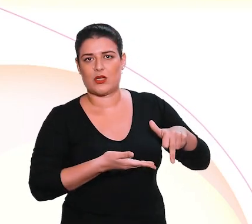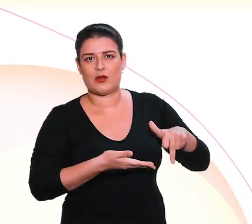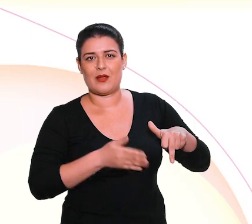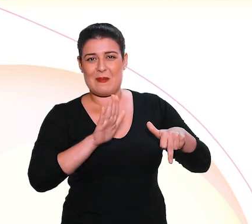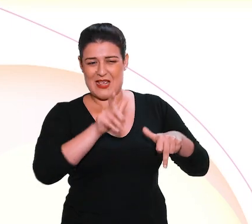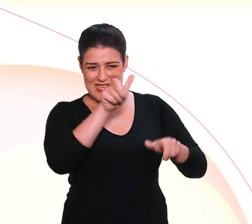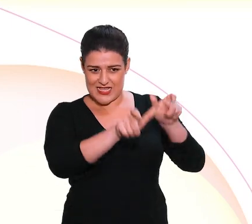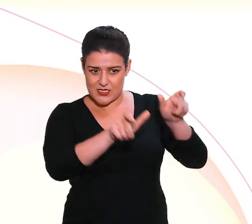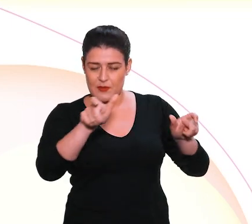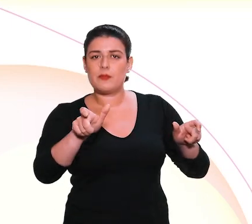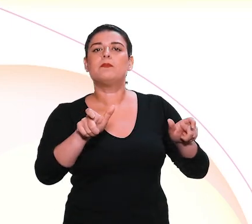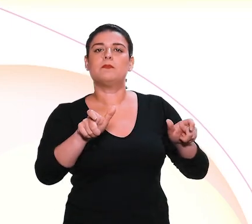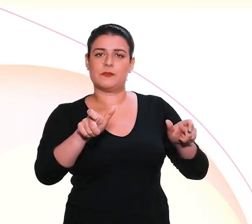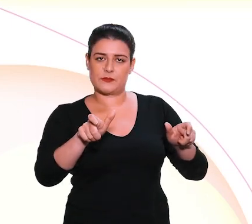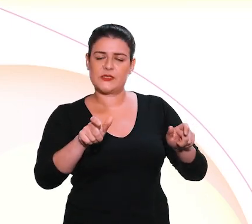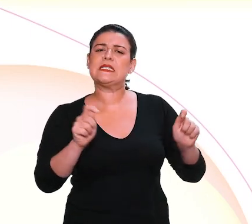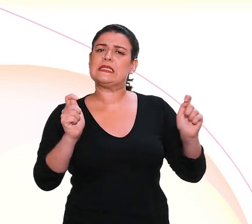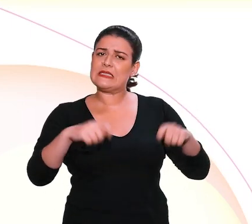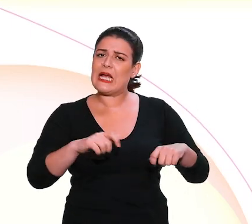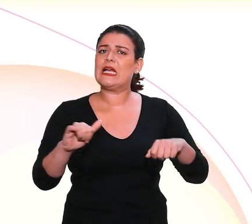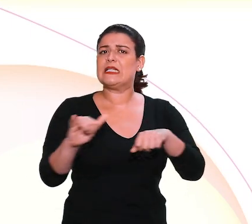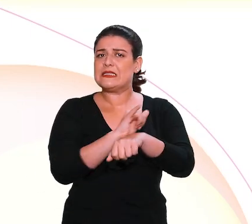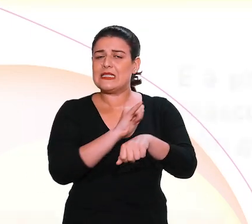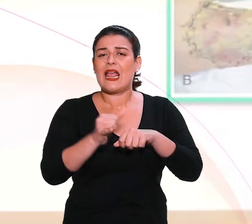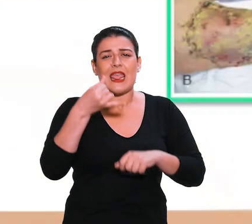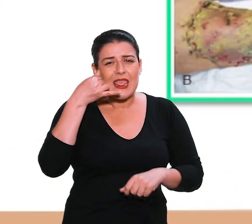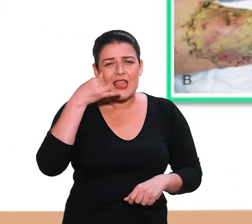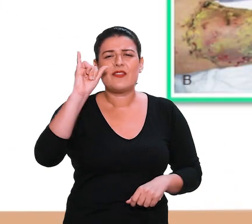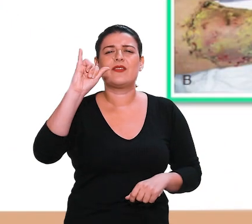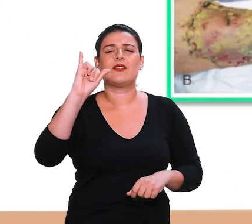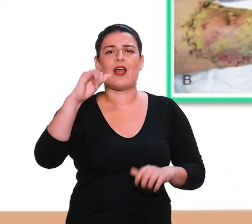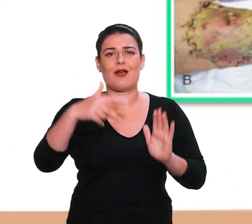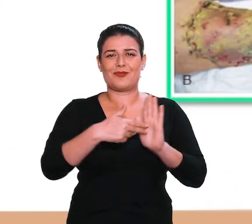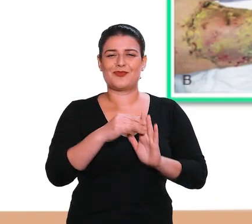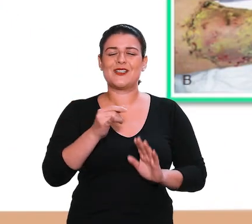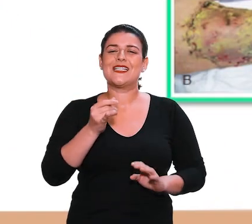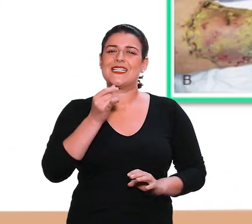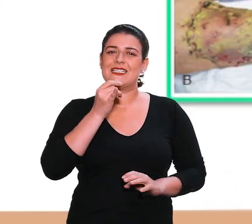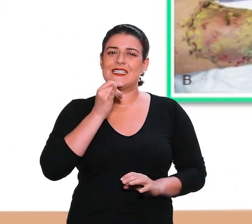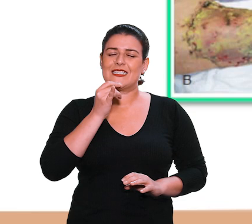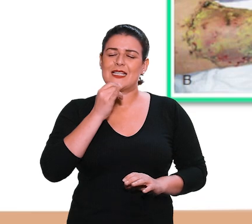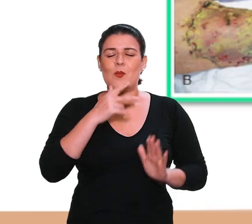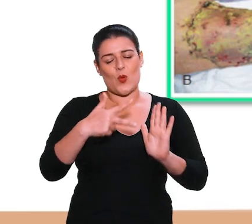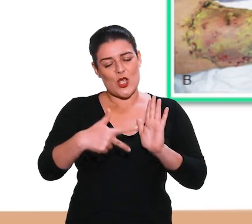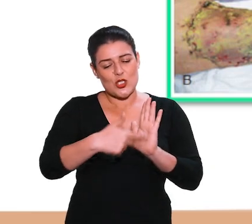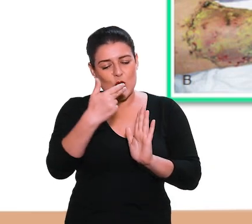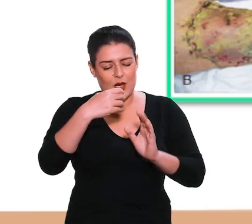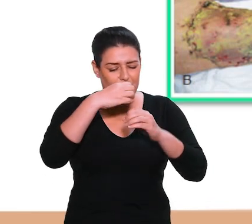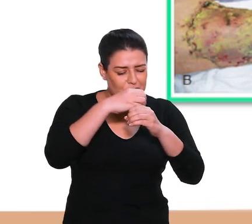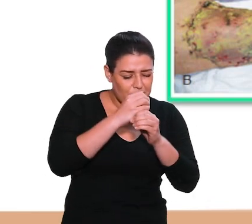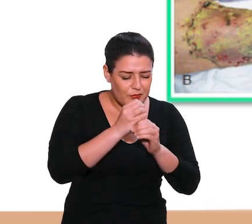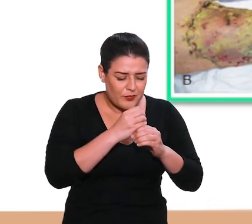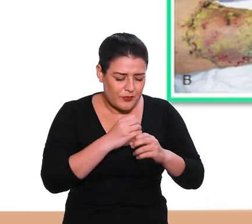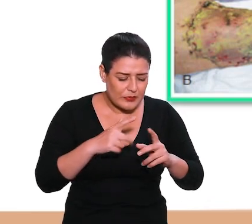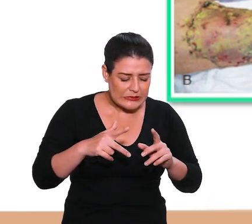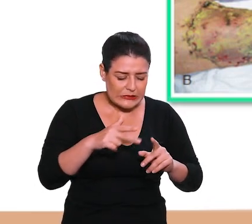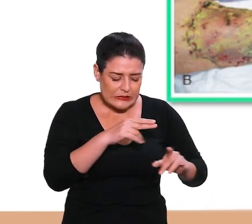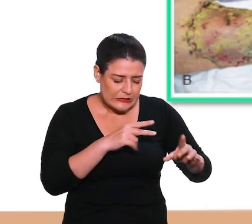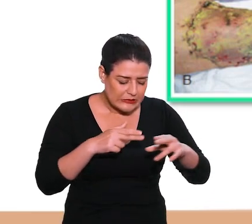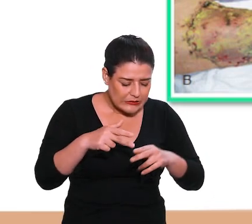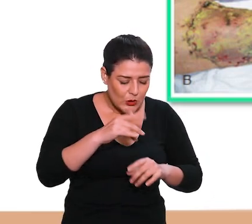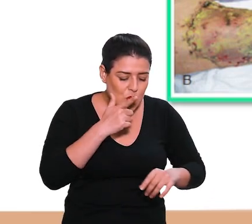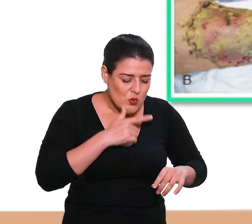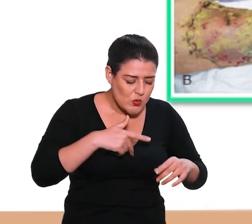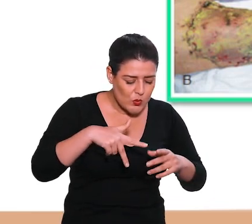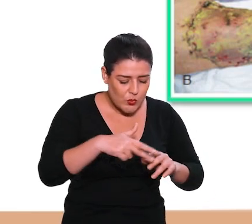esses pacientes, ainda há recursos que podem evitar as amputações, como é o caso das microcirurgias aqui, em que você